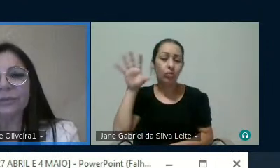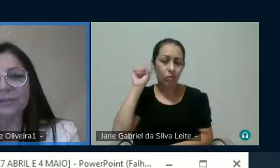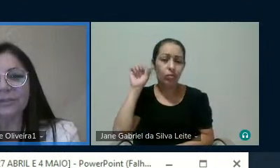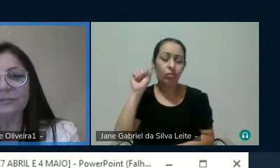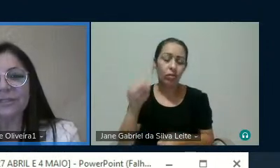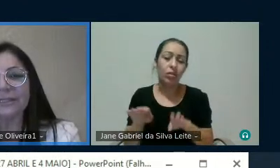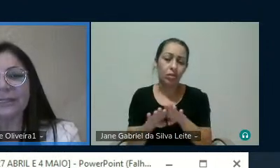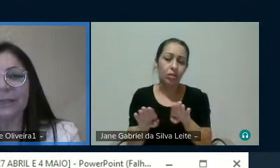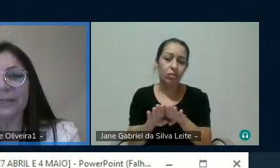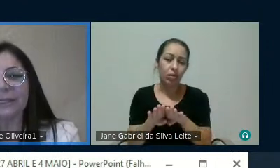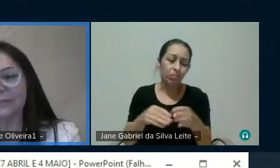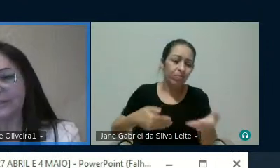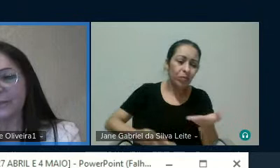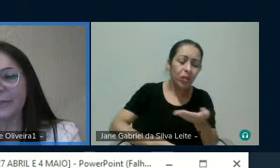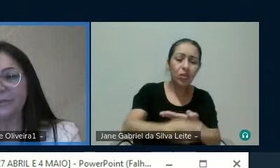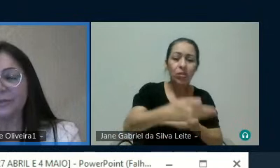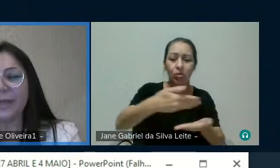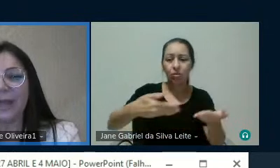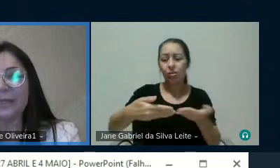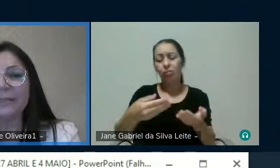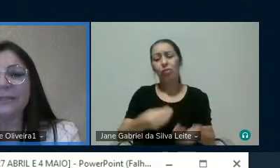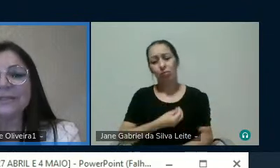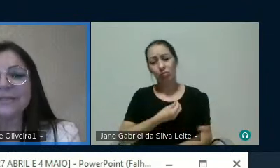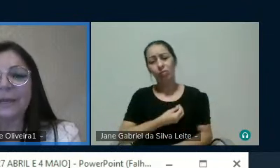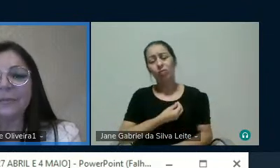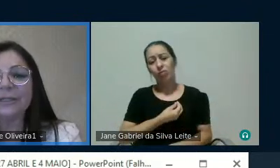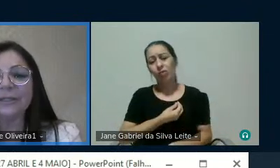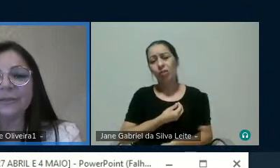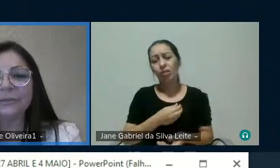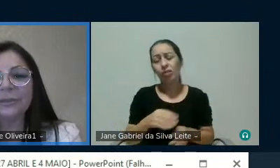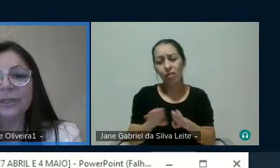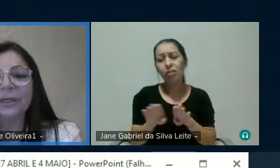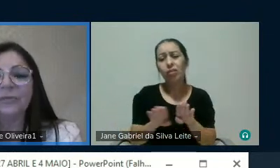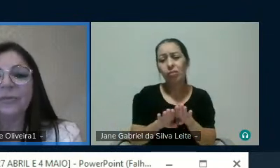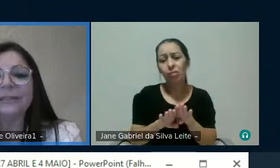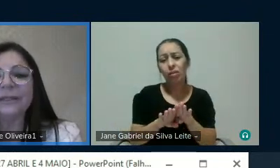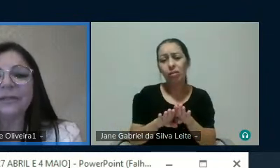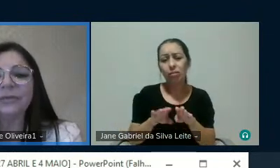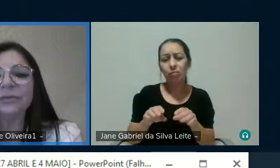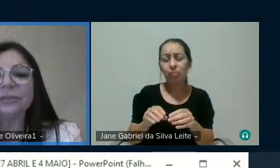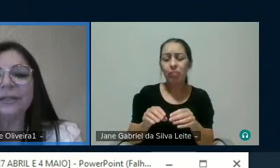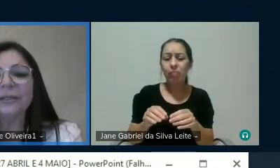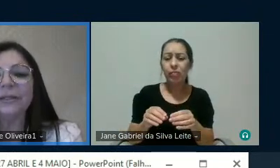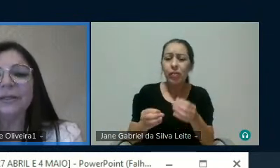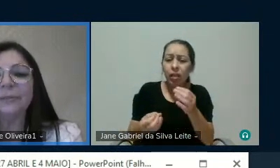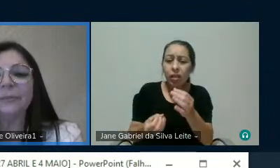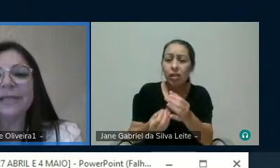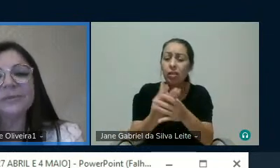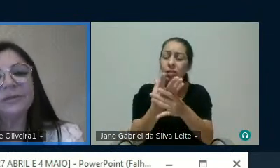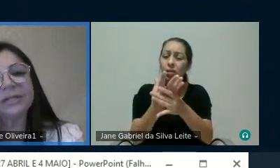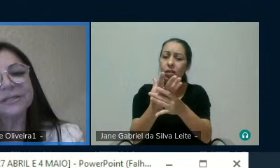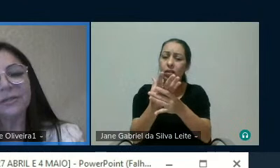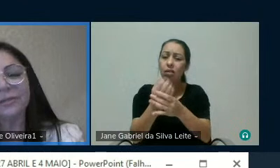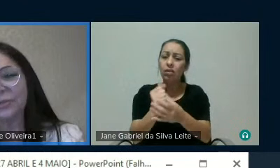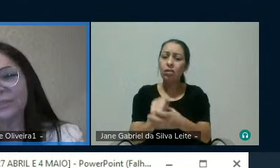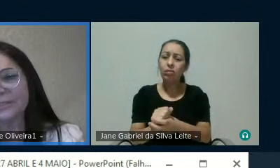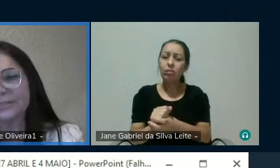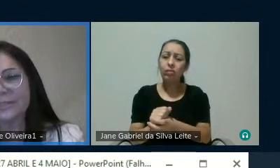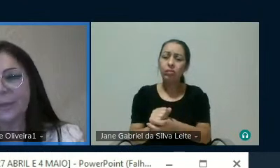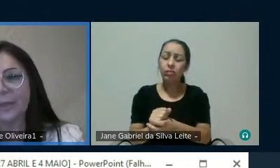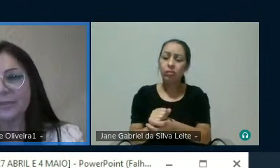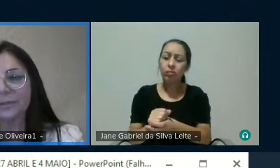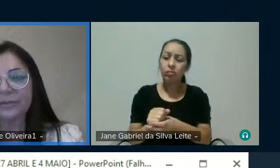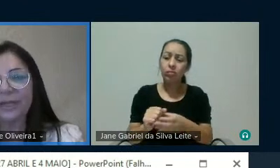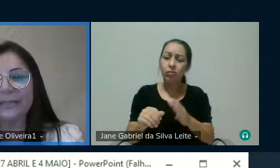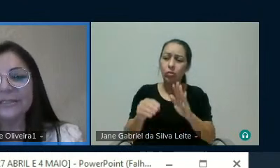naquela cultura dos ouvintes daquele determinado lugar, então eles acabam criando uma literatura, mesmo que utilizando todos